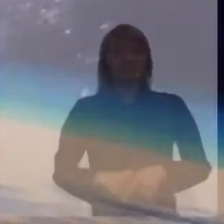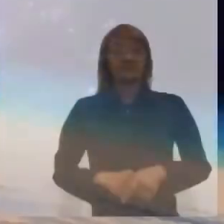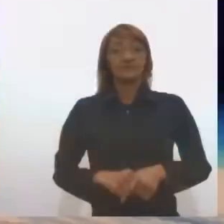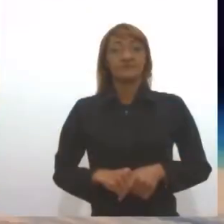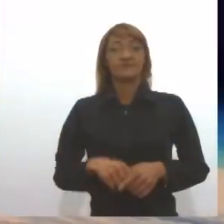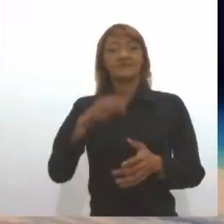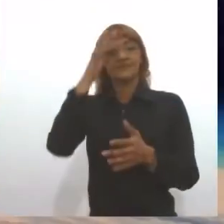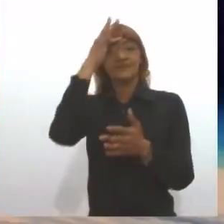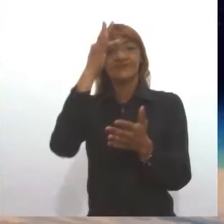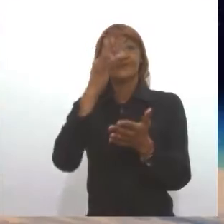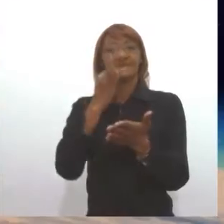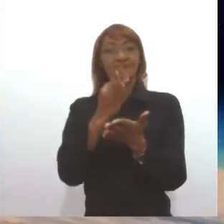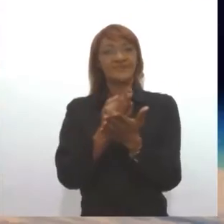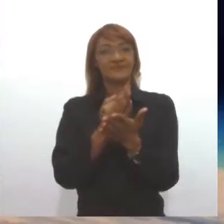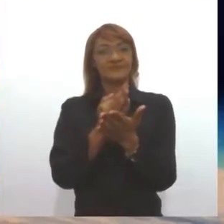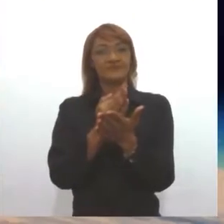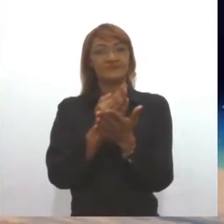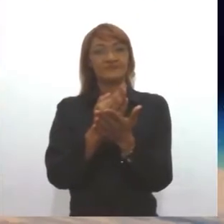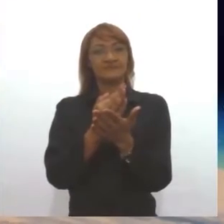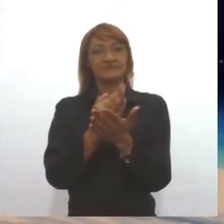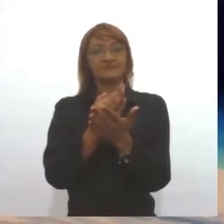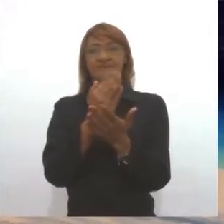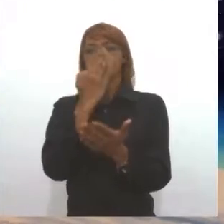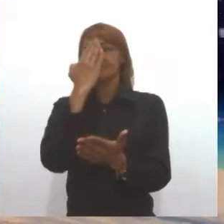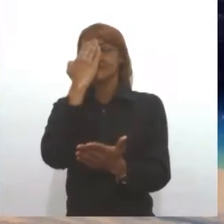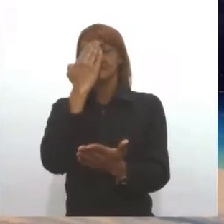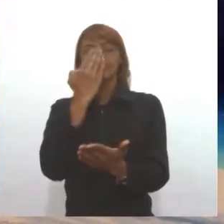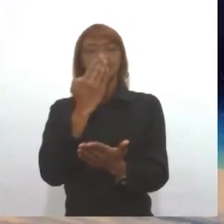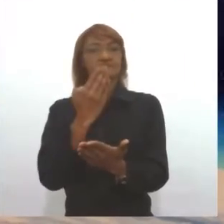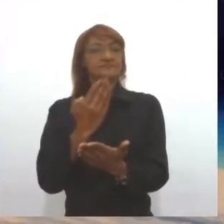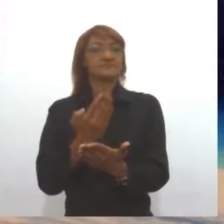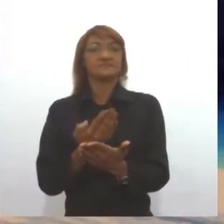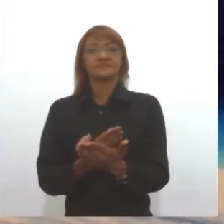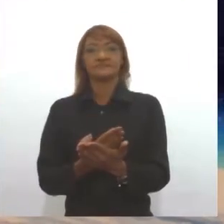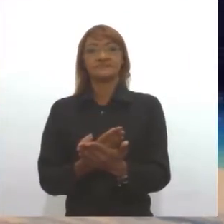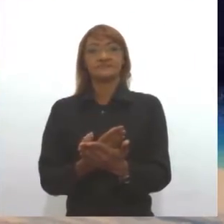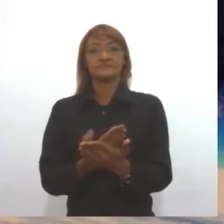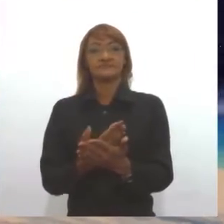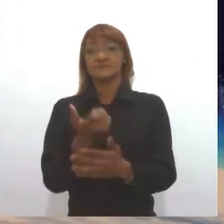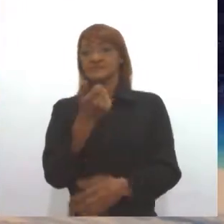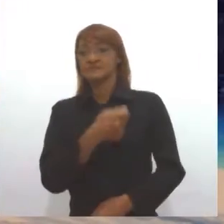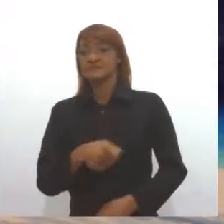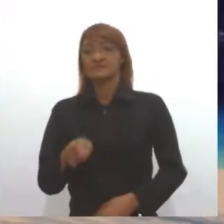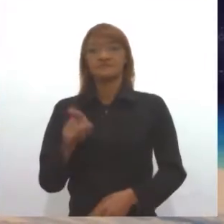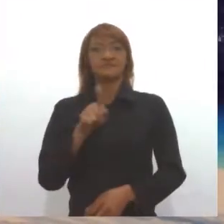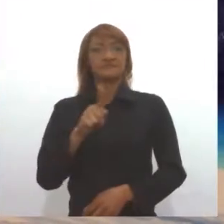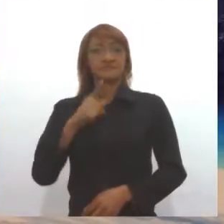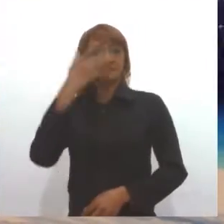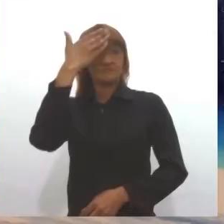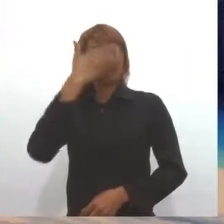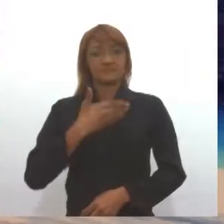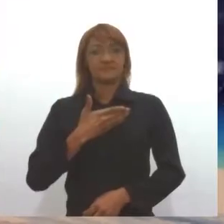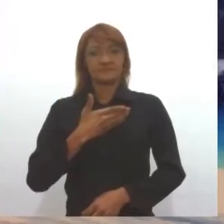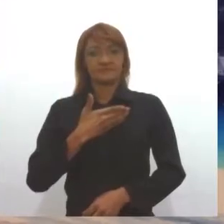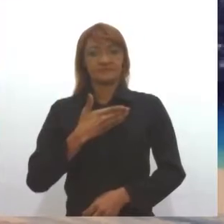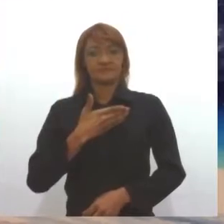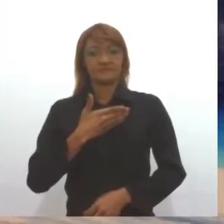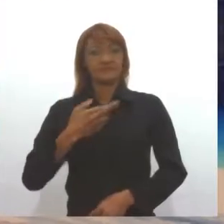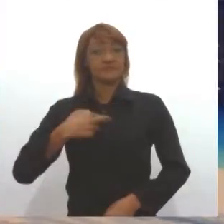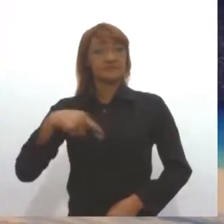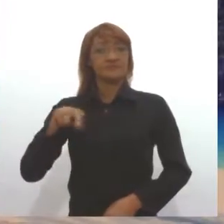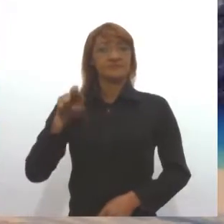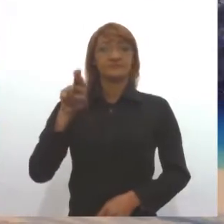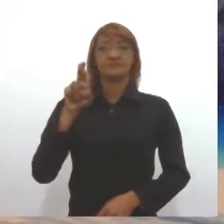Fé é crença inquestionável. Nunca precisa de provas materiais. Religião